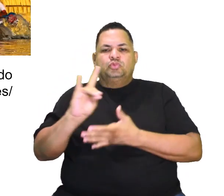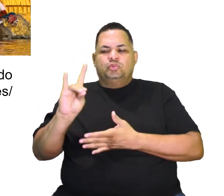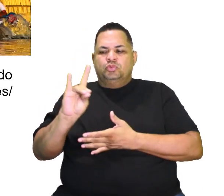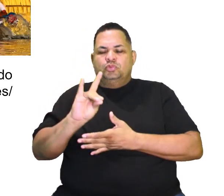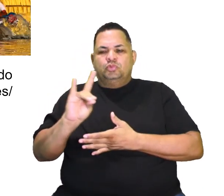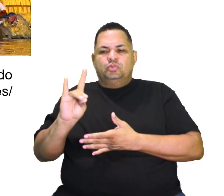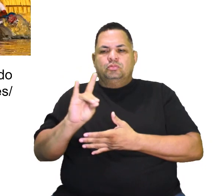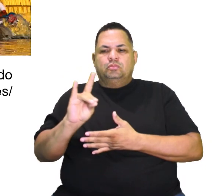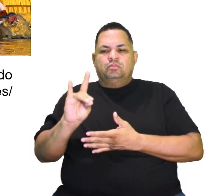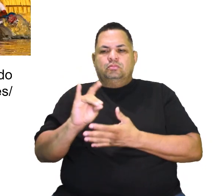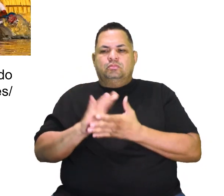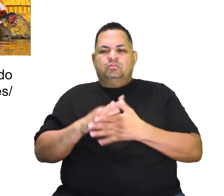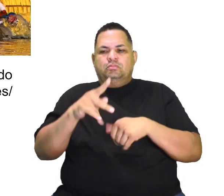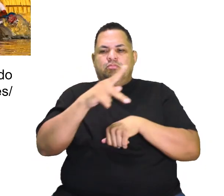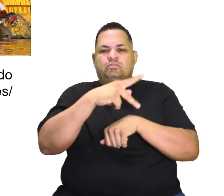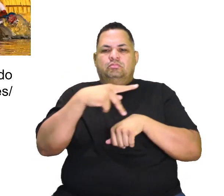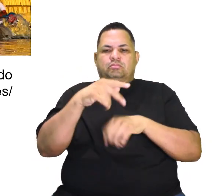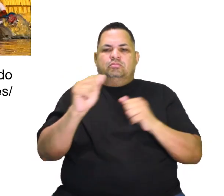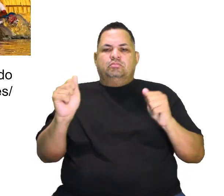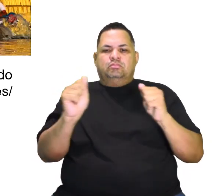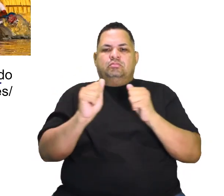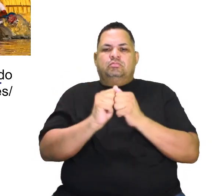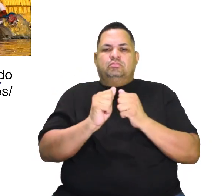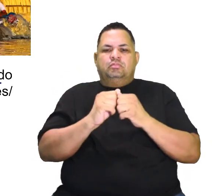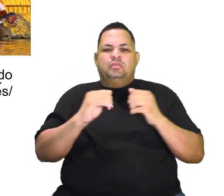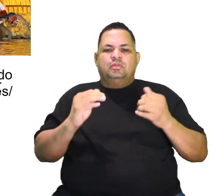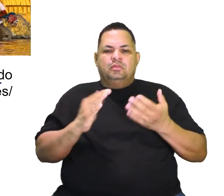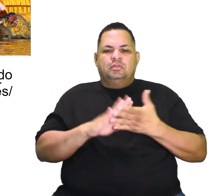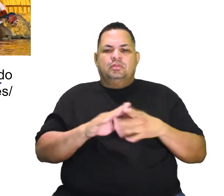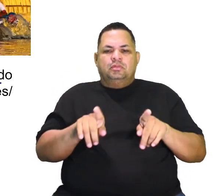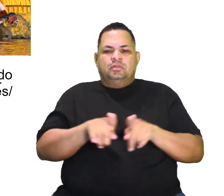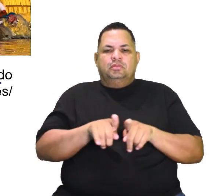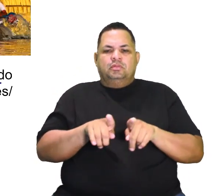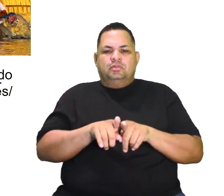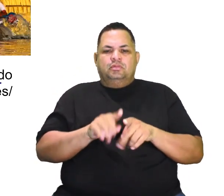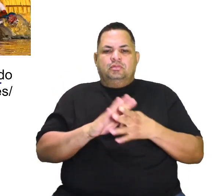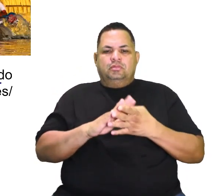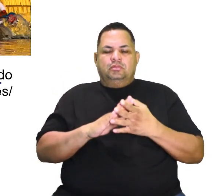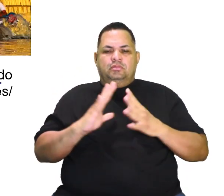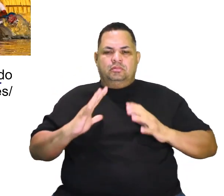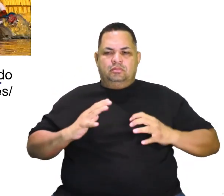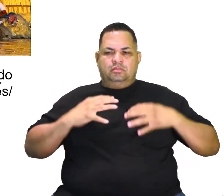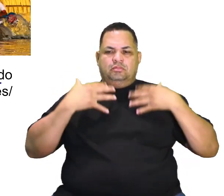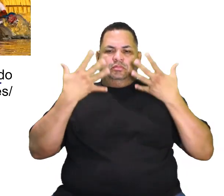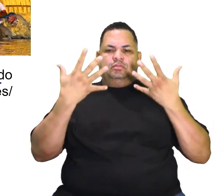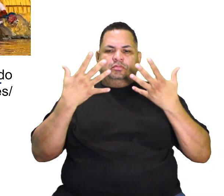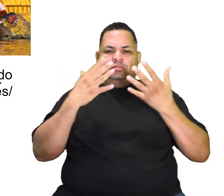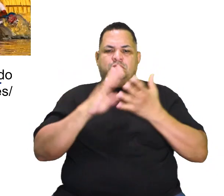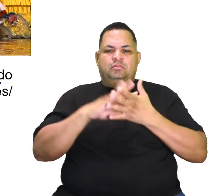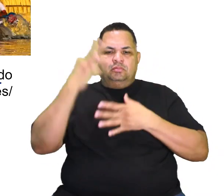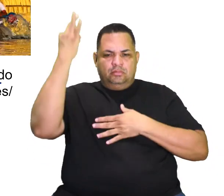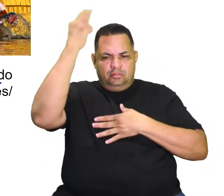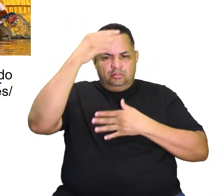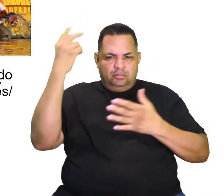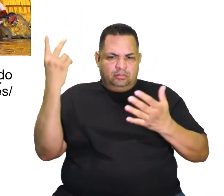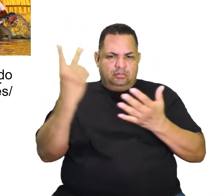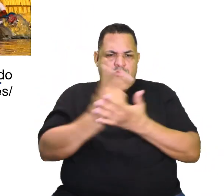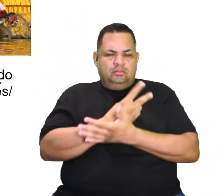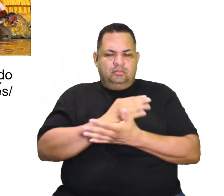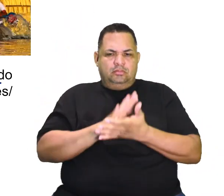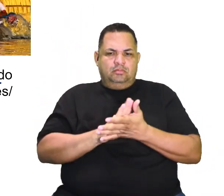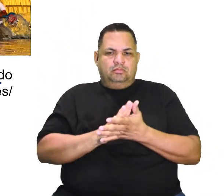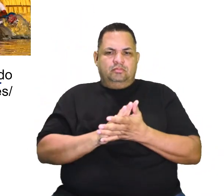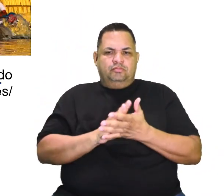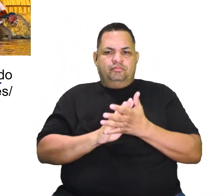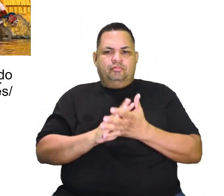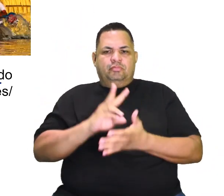moram na fronteira. E lembrando que a festa do Divino do Espírito Santo ocorre lá